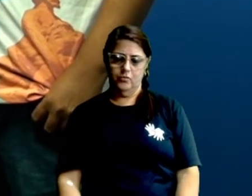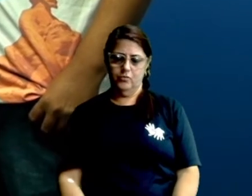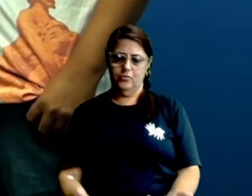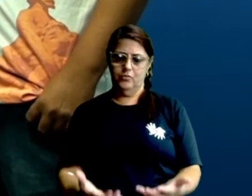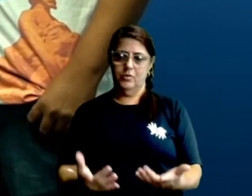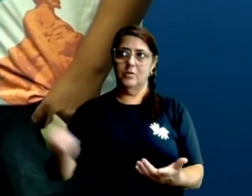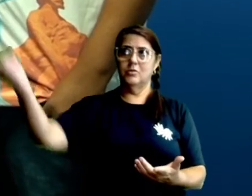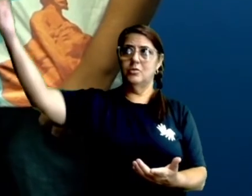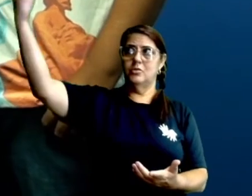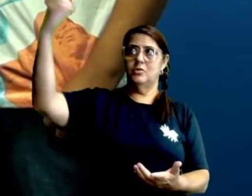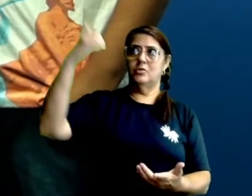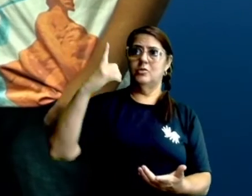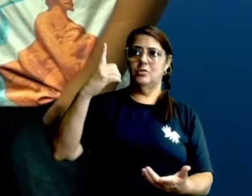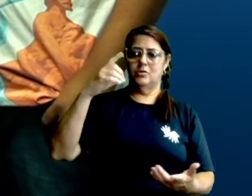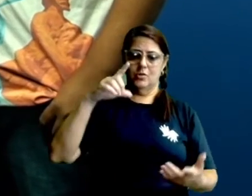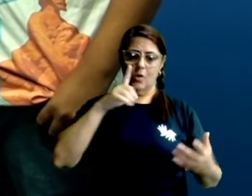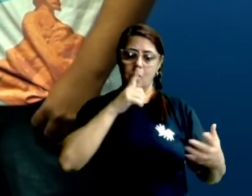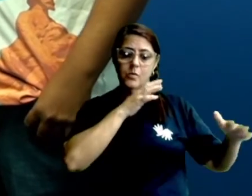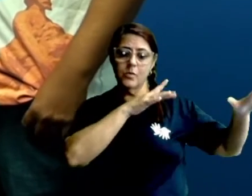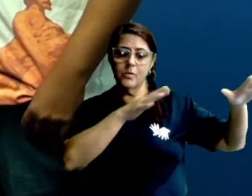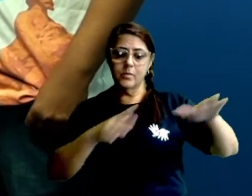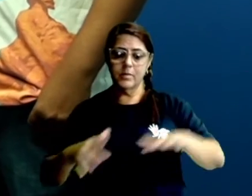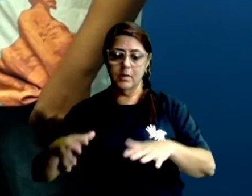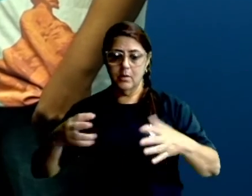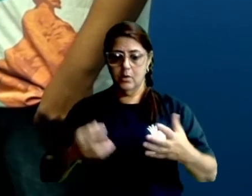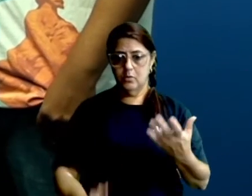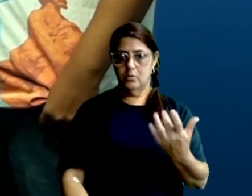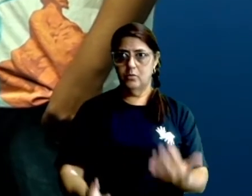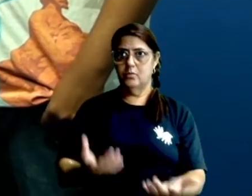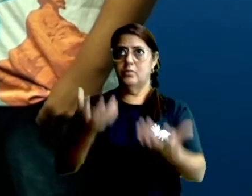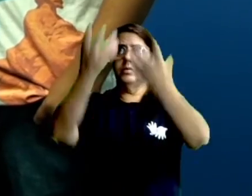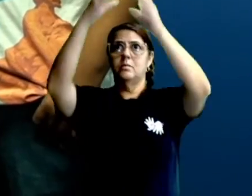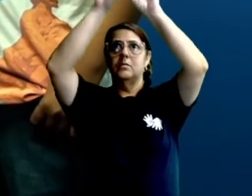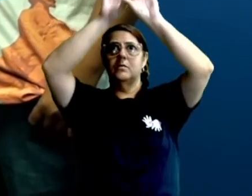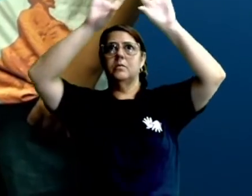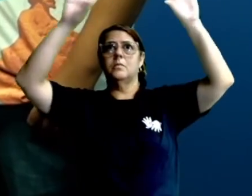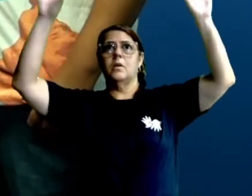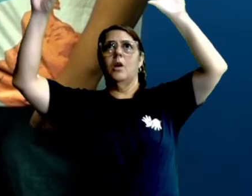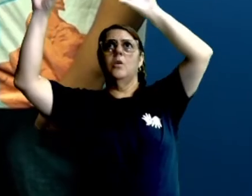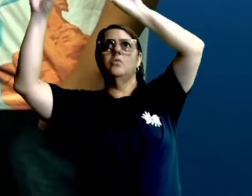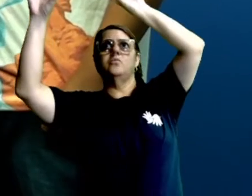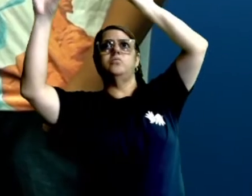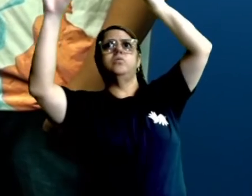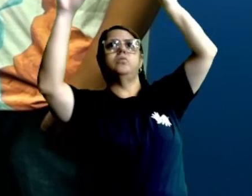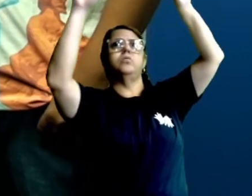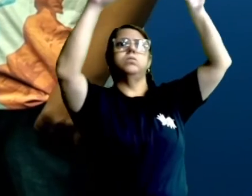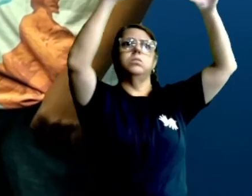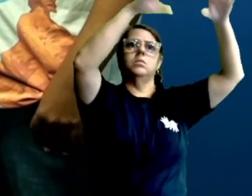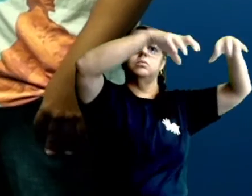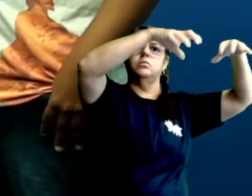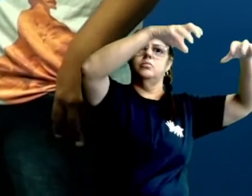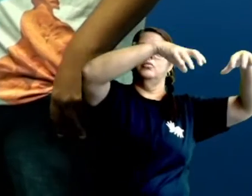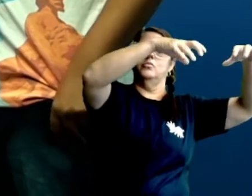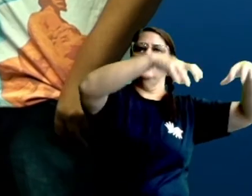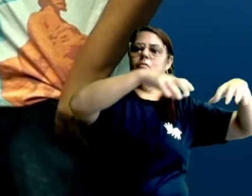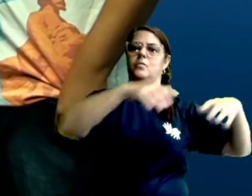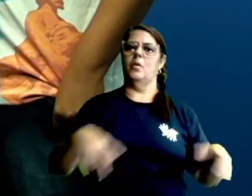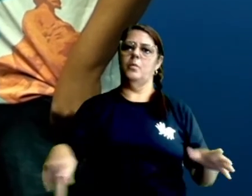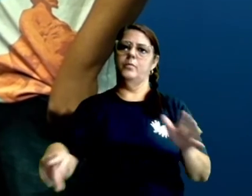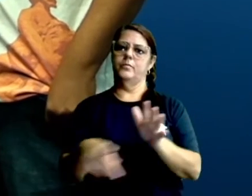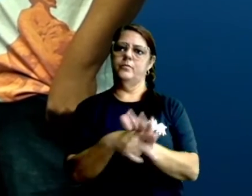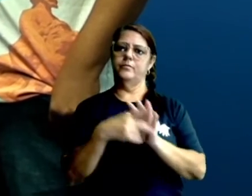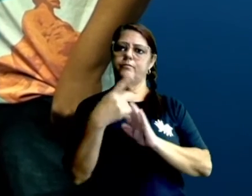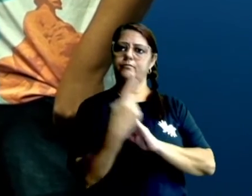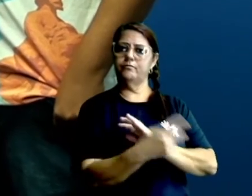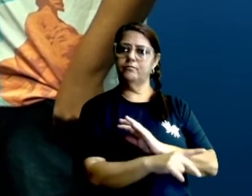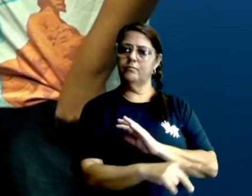sobe para a atmosfera e é deslocado para o continente, que vai receber essa umidade em forma de chuva. Então, onde há a presença